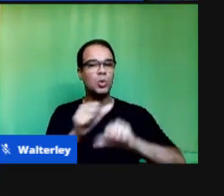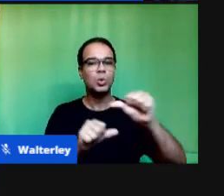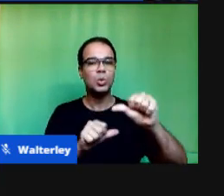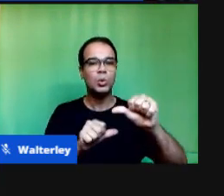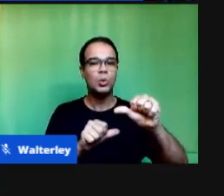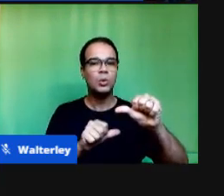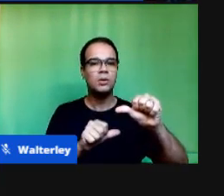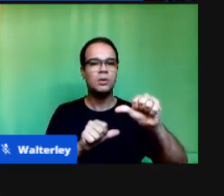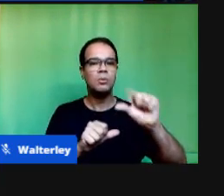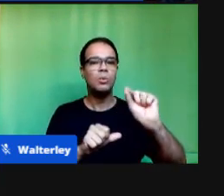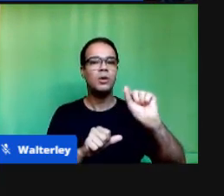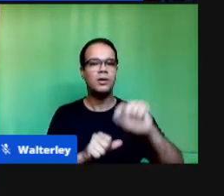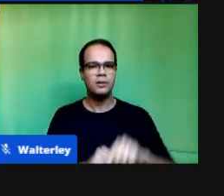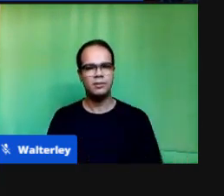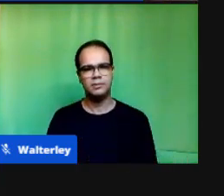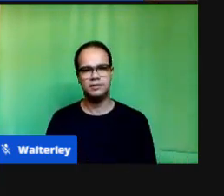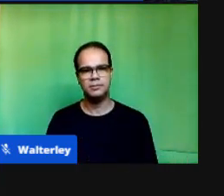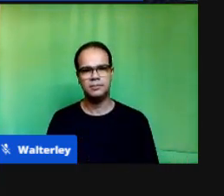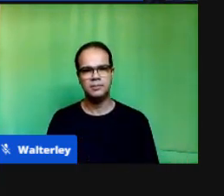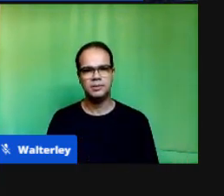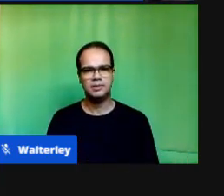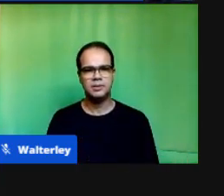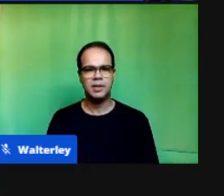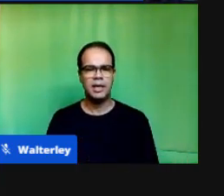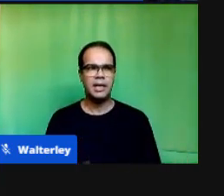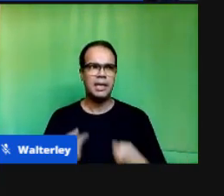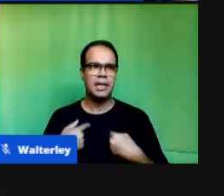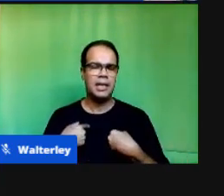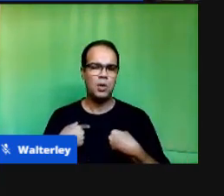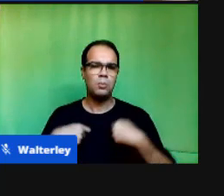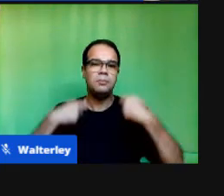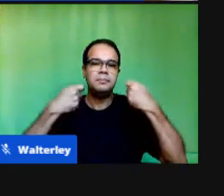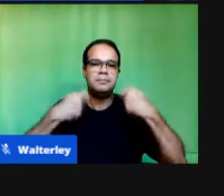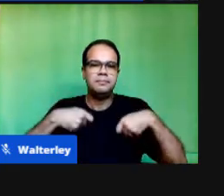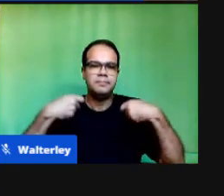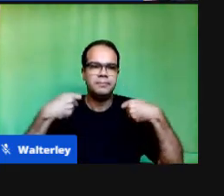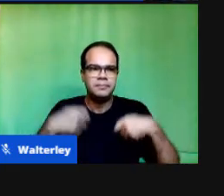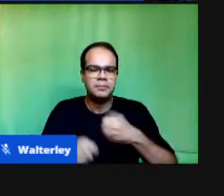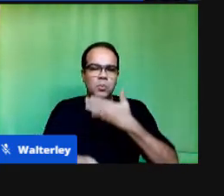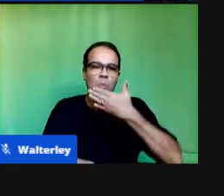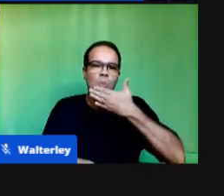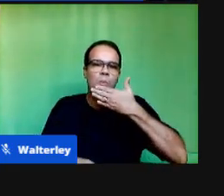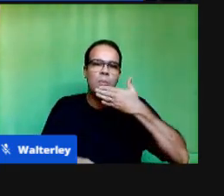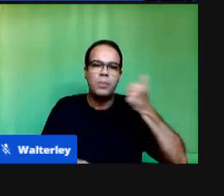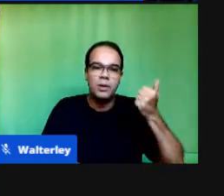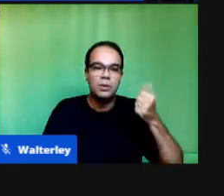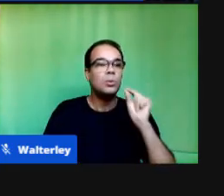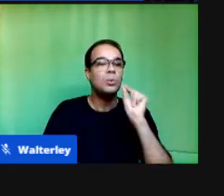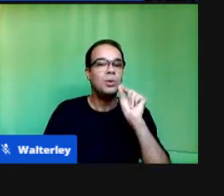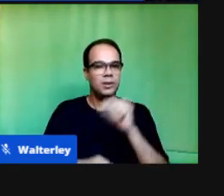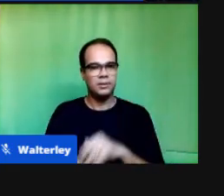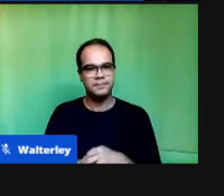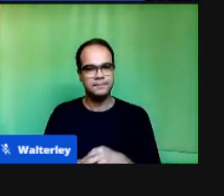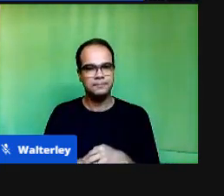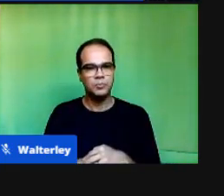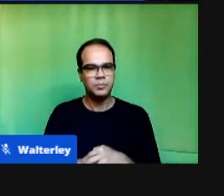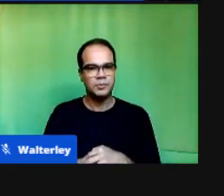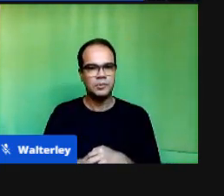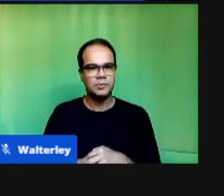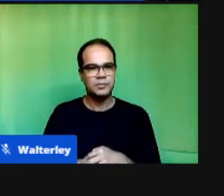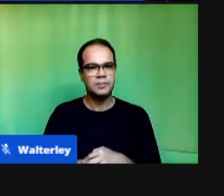Anota aí, pensa junto comigo. O que você tem feito para modificar essa desordem? É